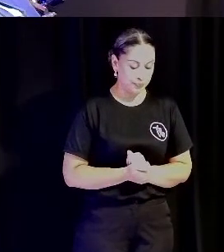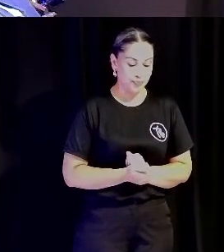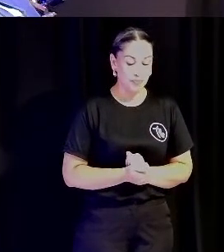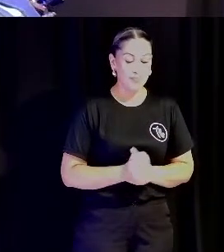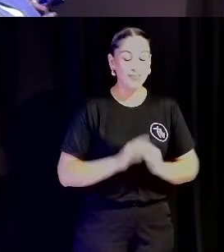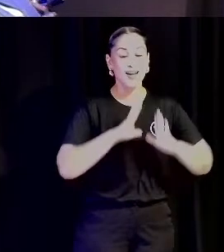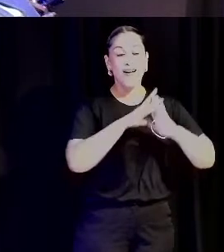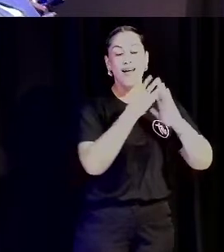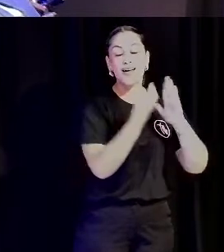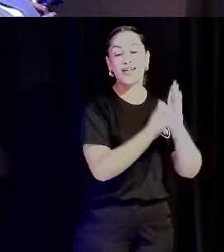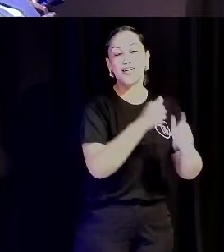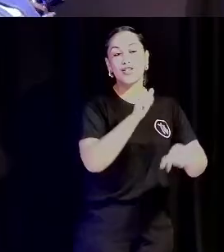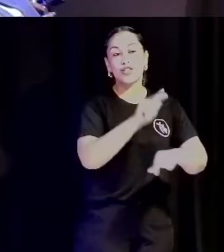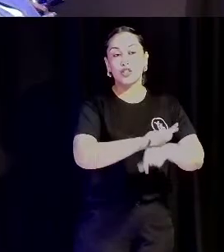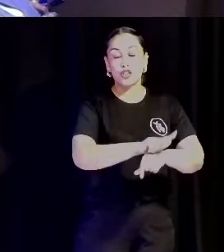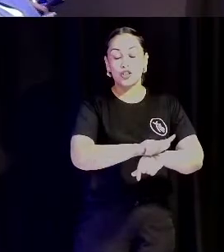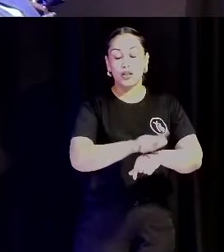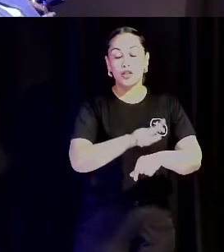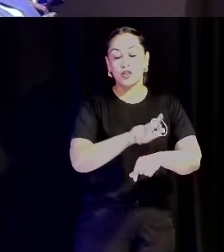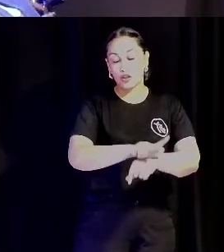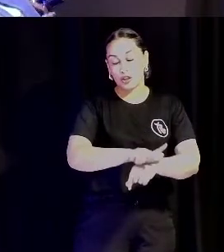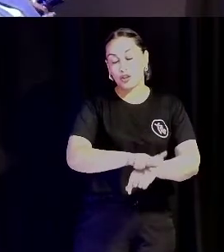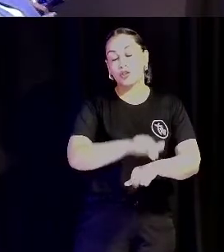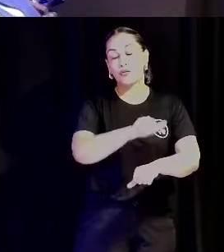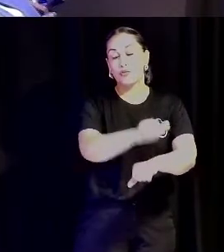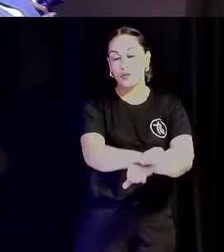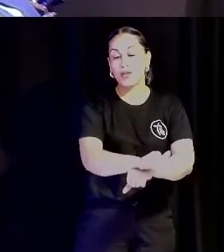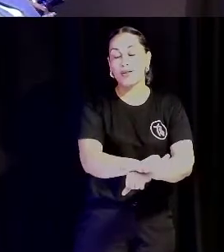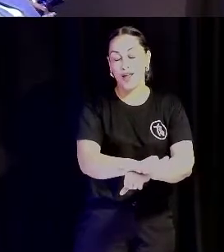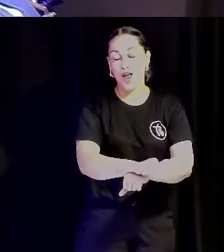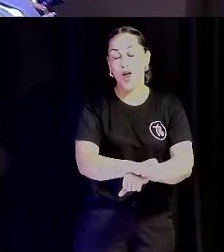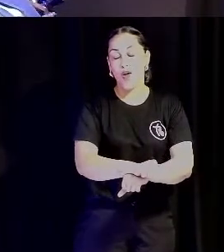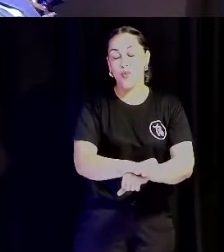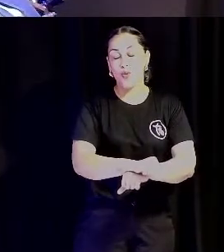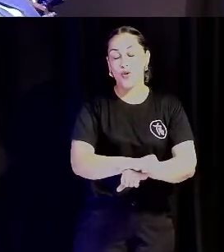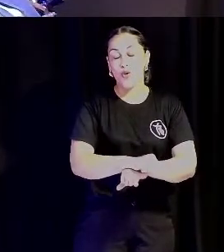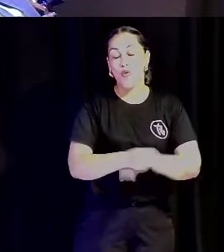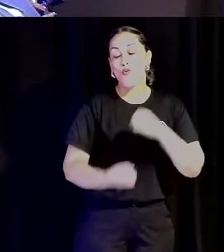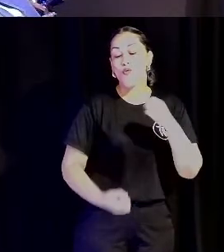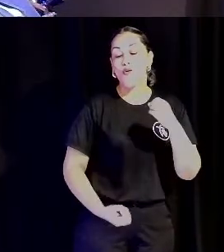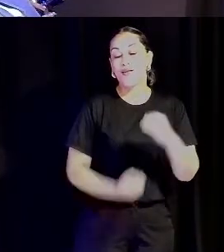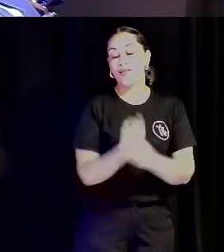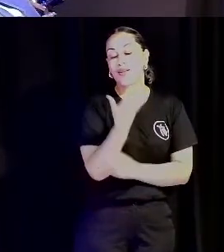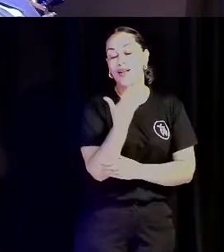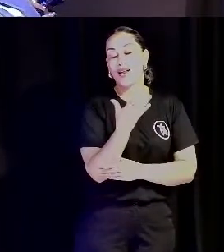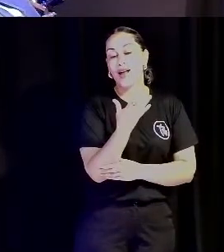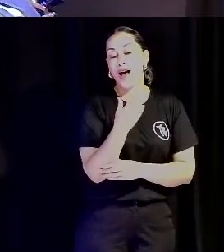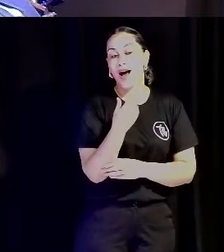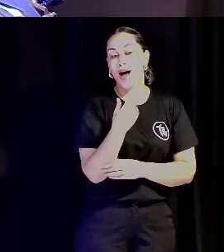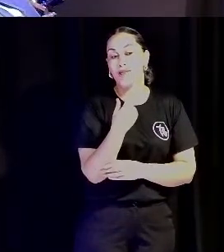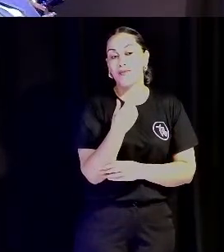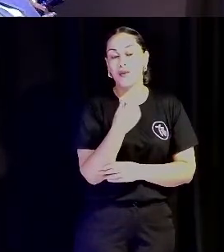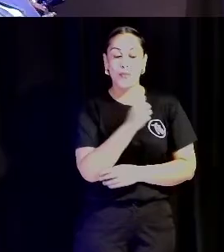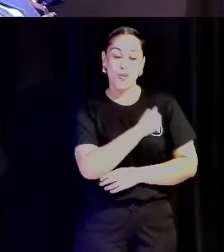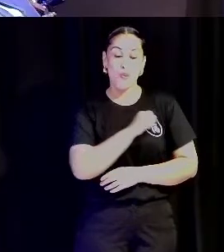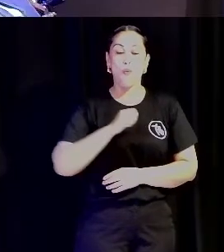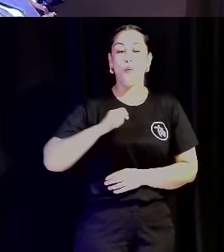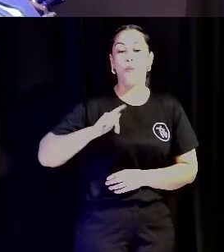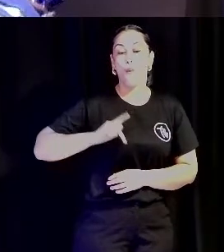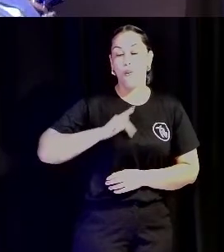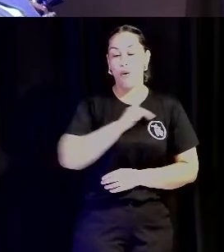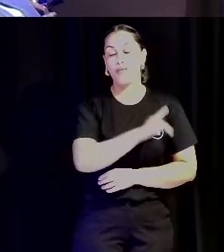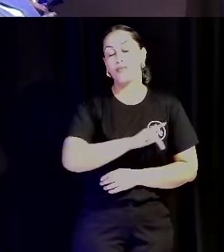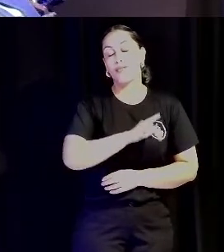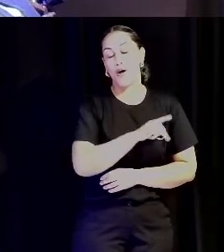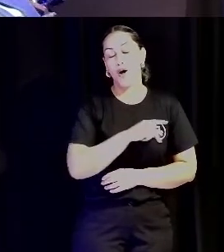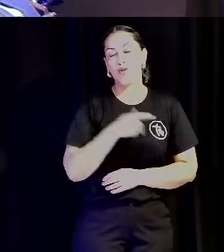em Filipos foi estabelecida, foi fundada por Paulo. Na sua segunda viagem